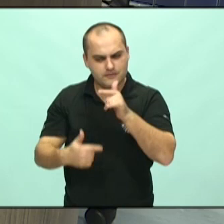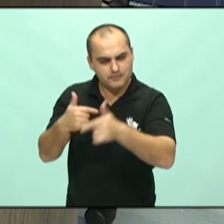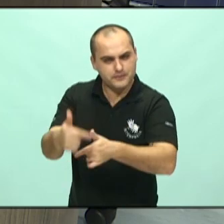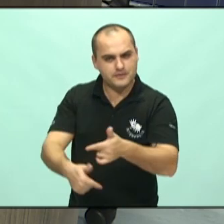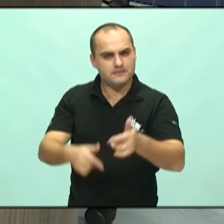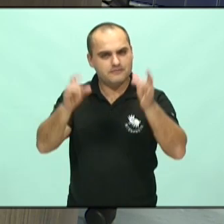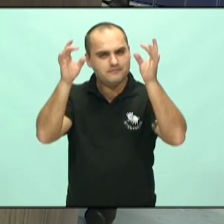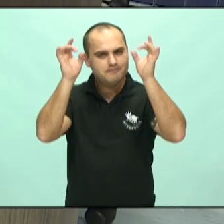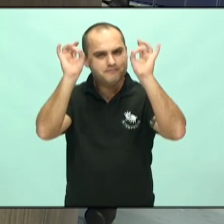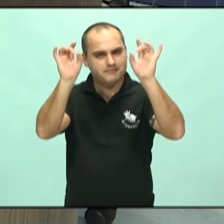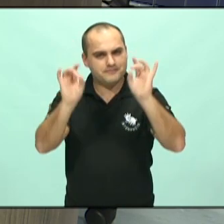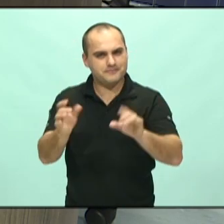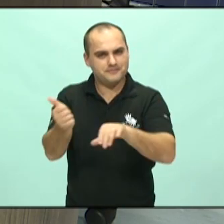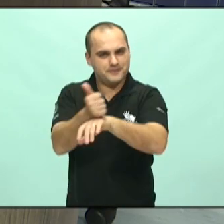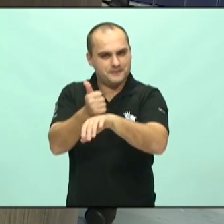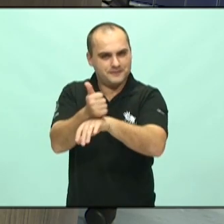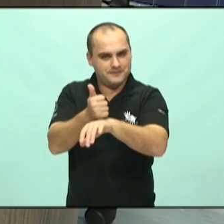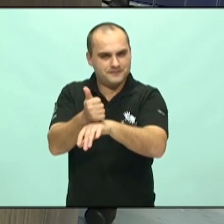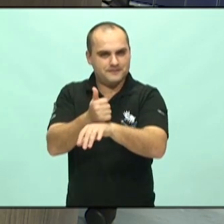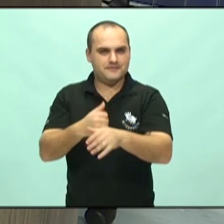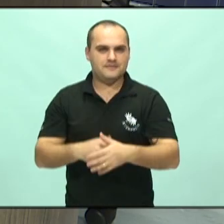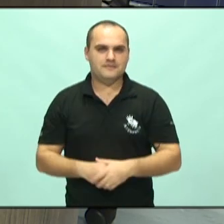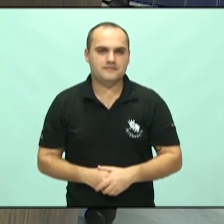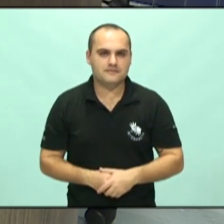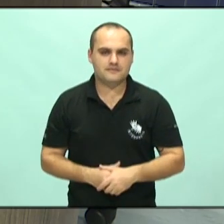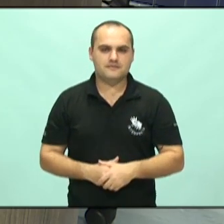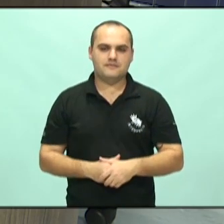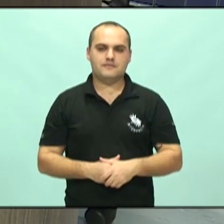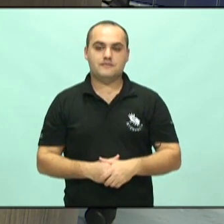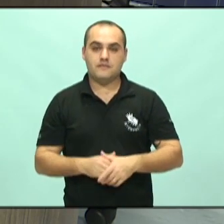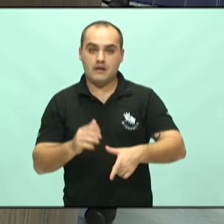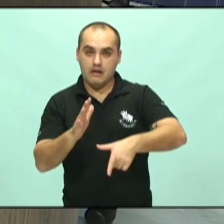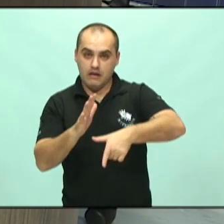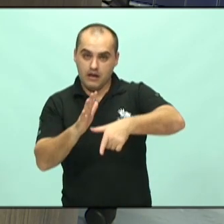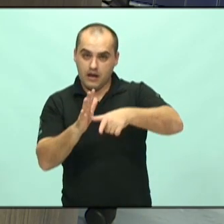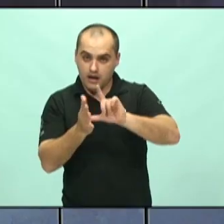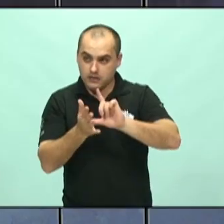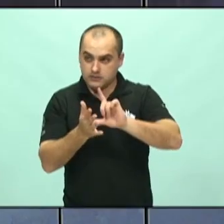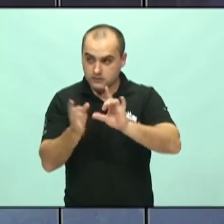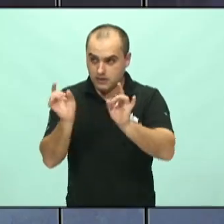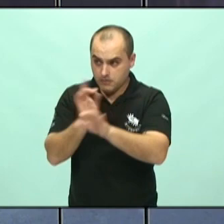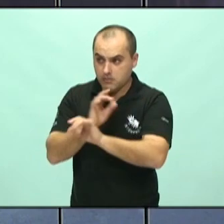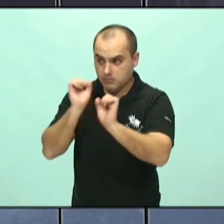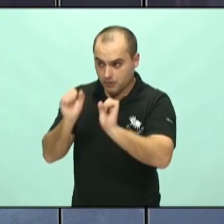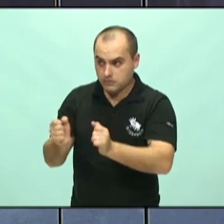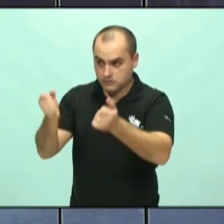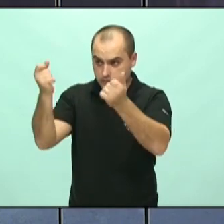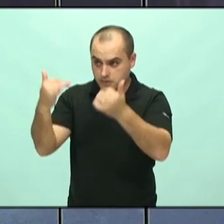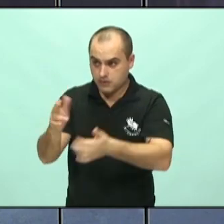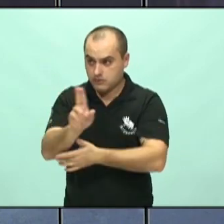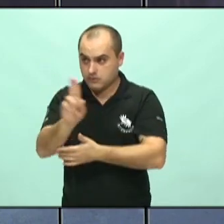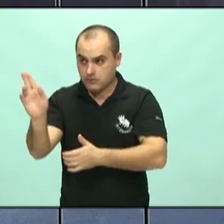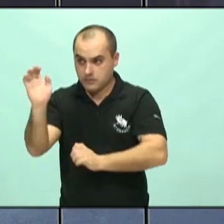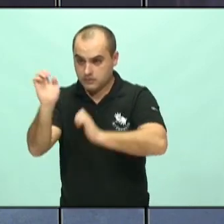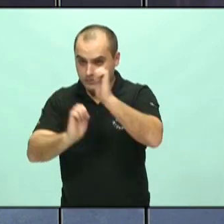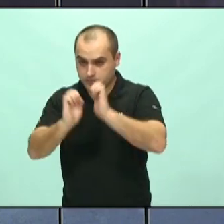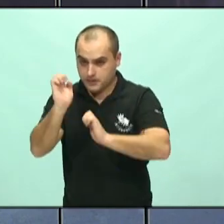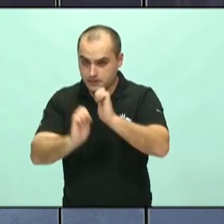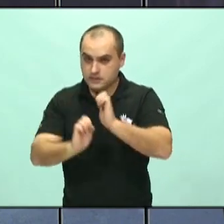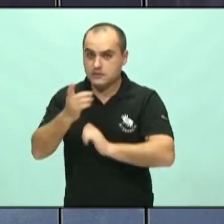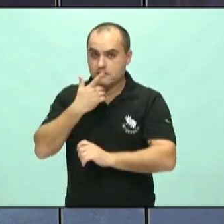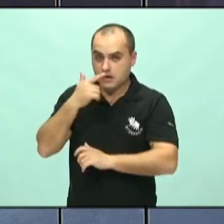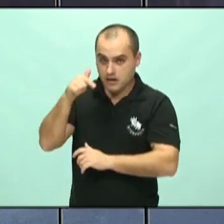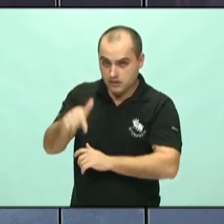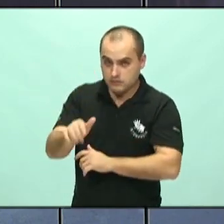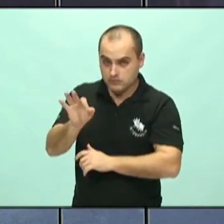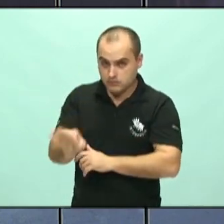como vocês trabalham. Antes de encerrar, a gente pode só citar os patrocinadores que tornaram vontade, possível a realização desse